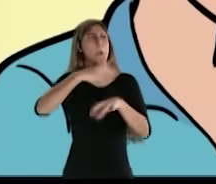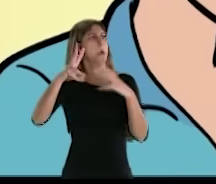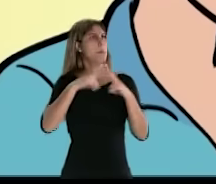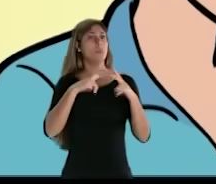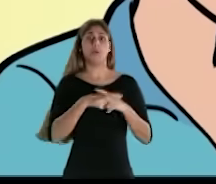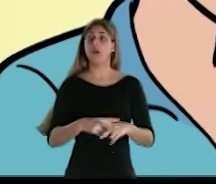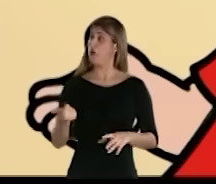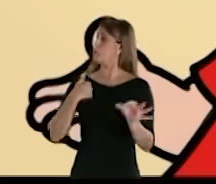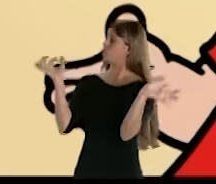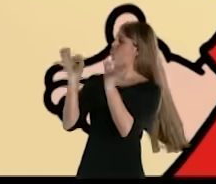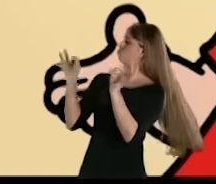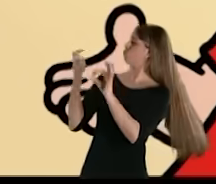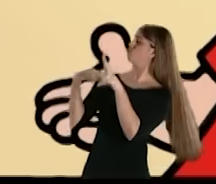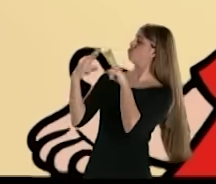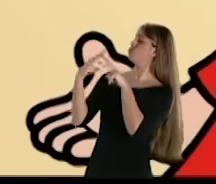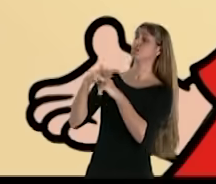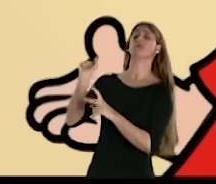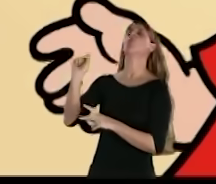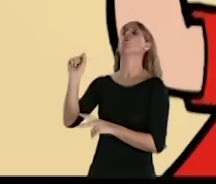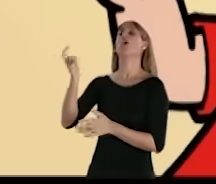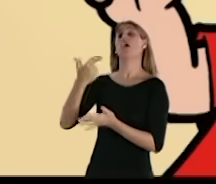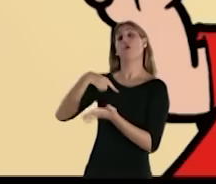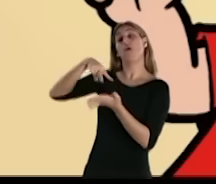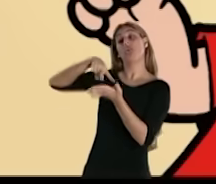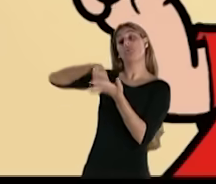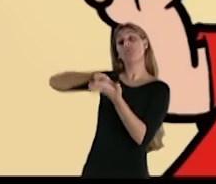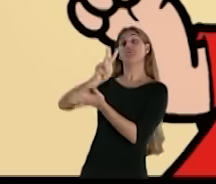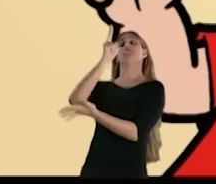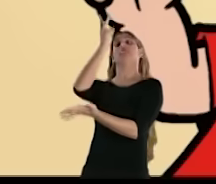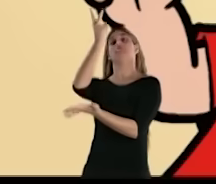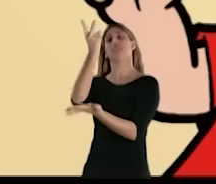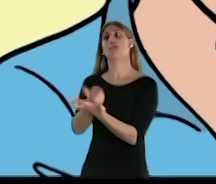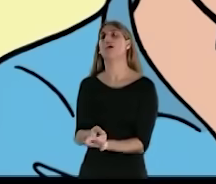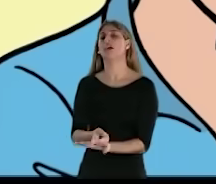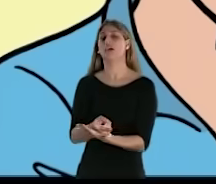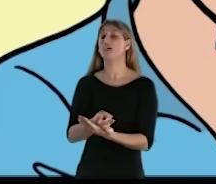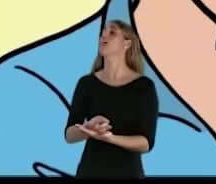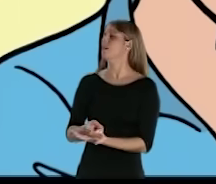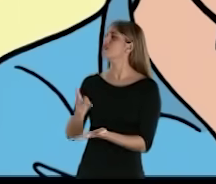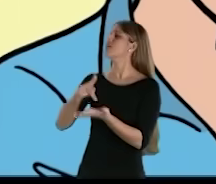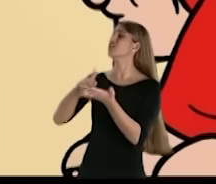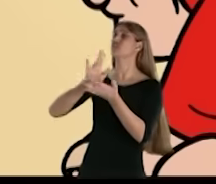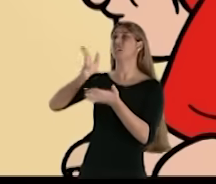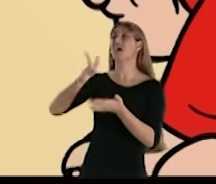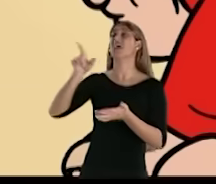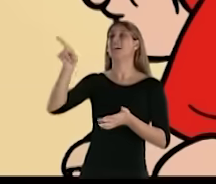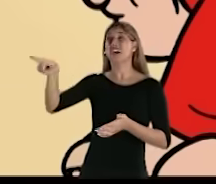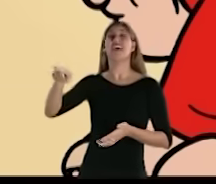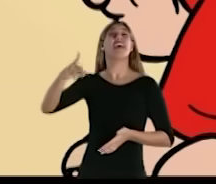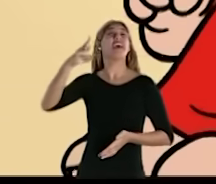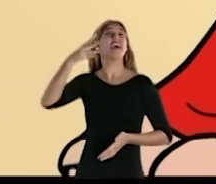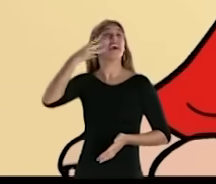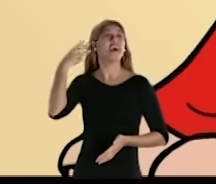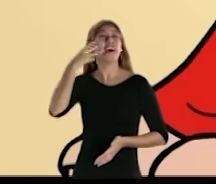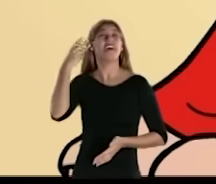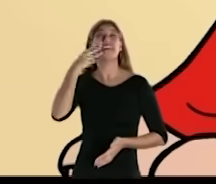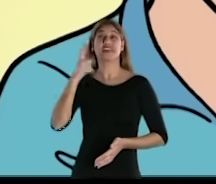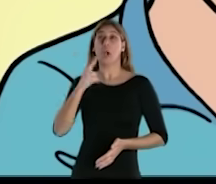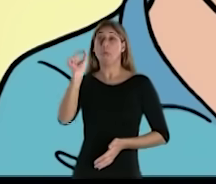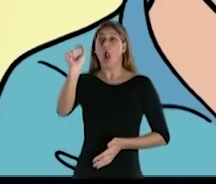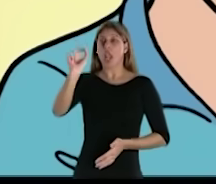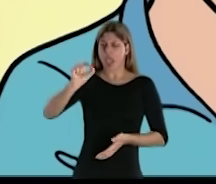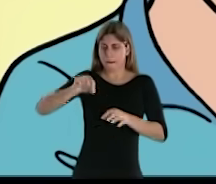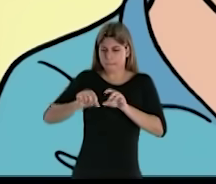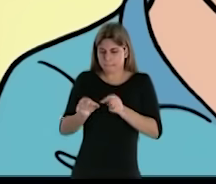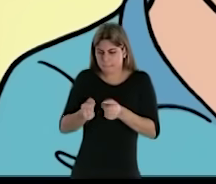feito um moleque. Mas eu não tava brigando, mãe. Eu escorreguei. É mesmo? É. Pensei nas bolinhas de gude do